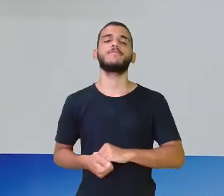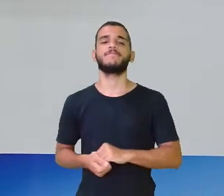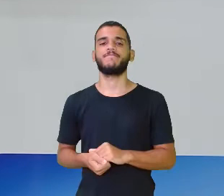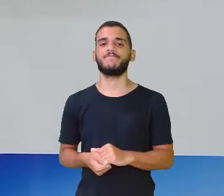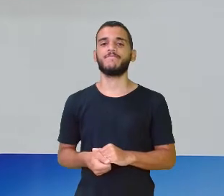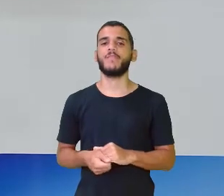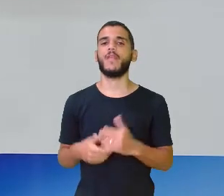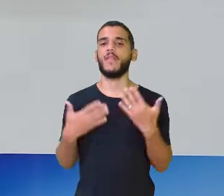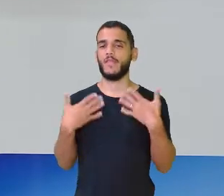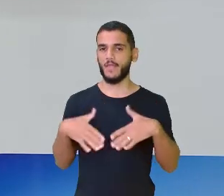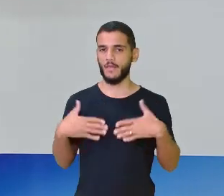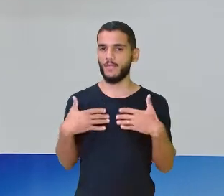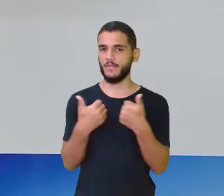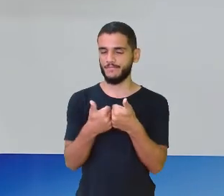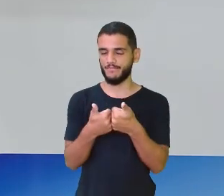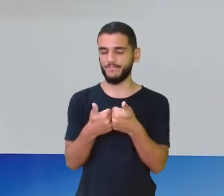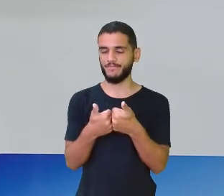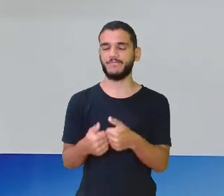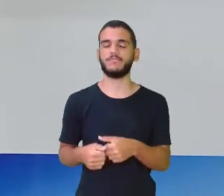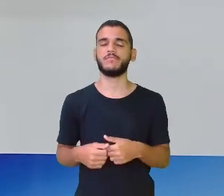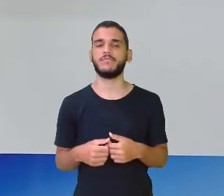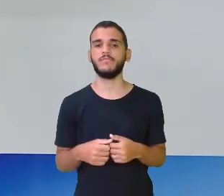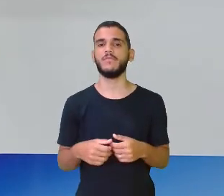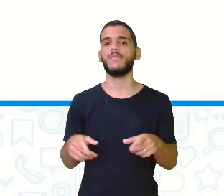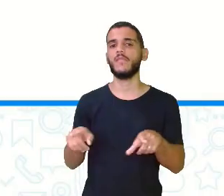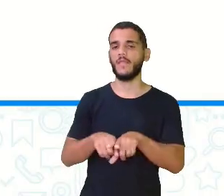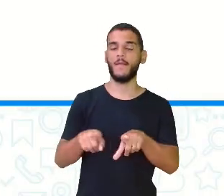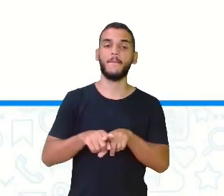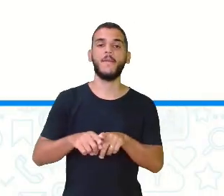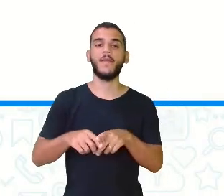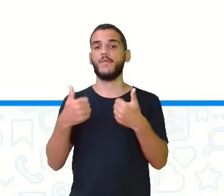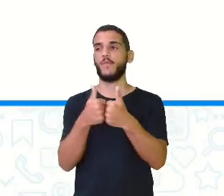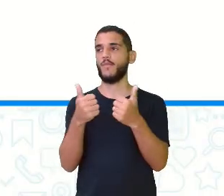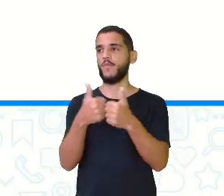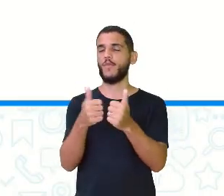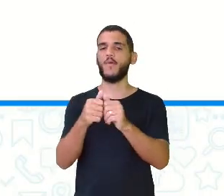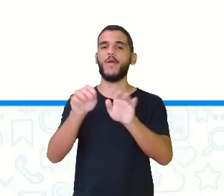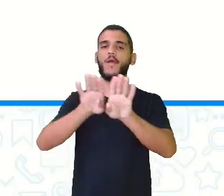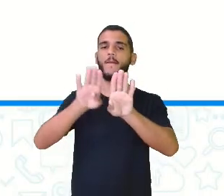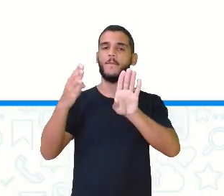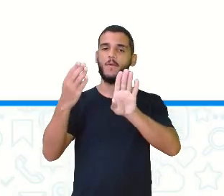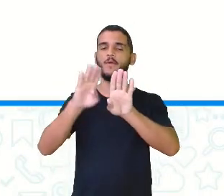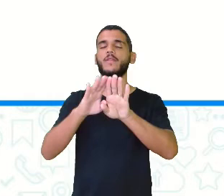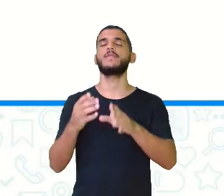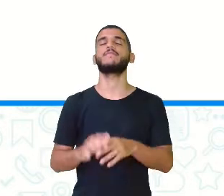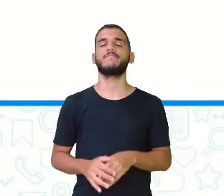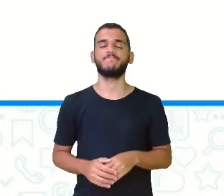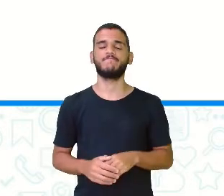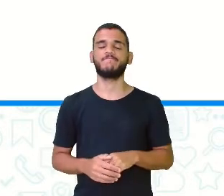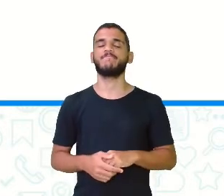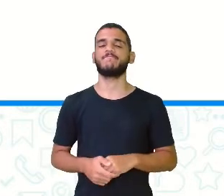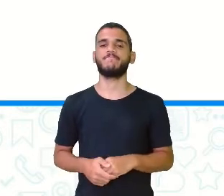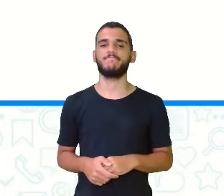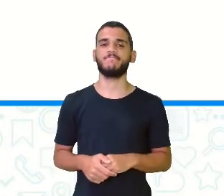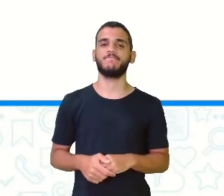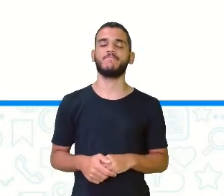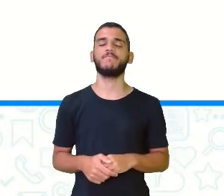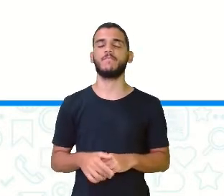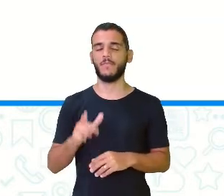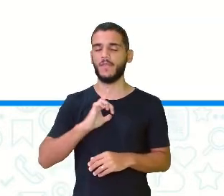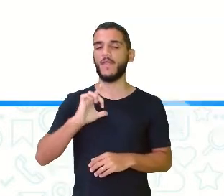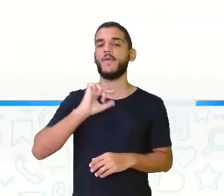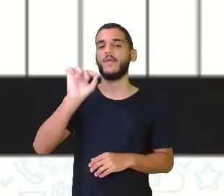graus. Tranquilo? Olha, na portinha do ônibus, ó, na portinha do busão, ângulo